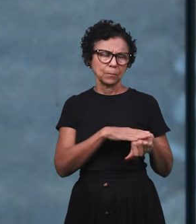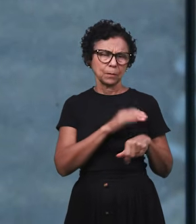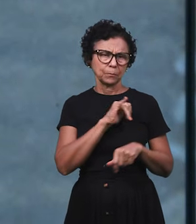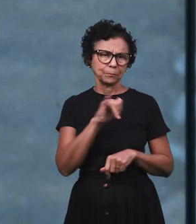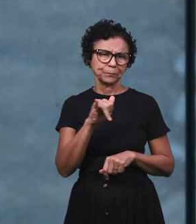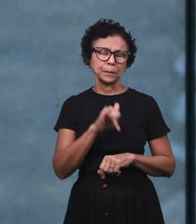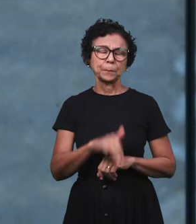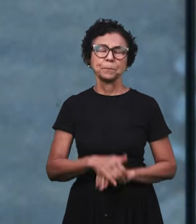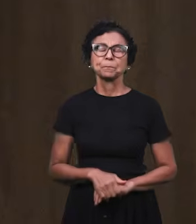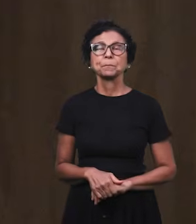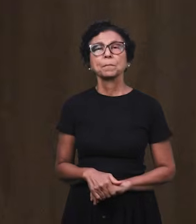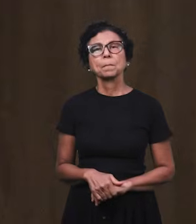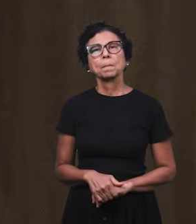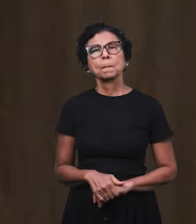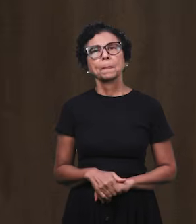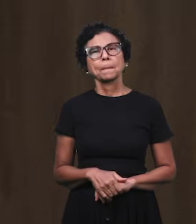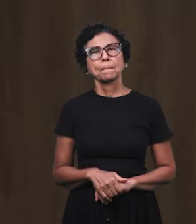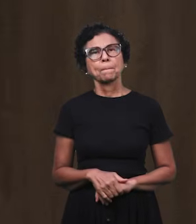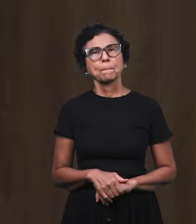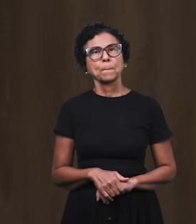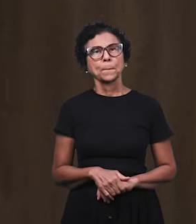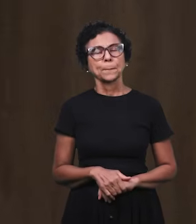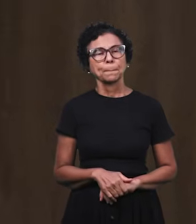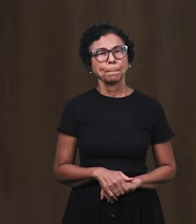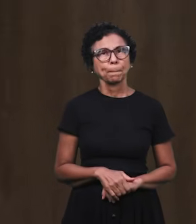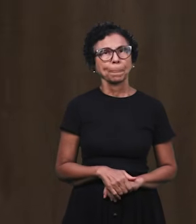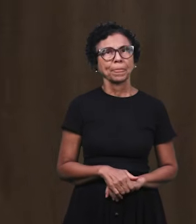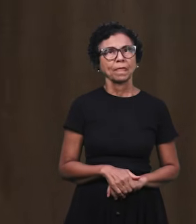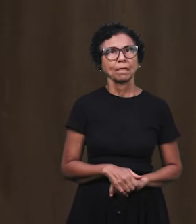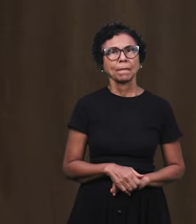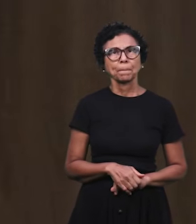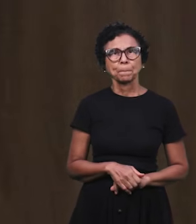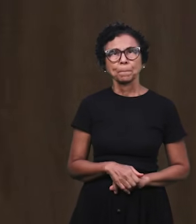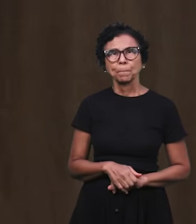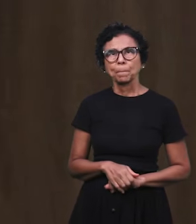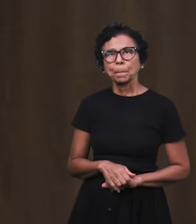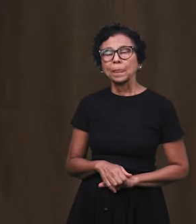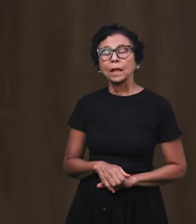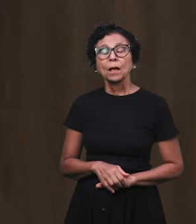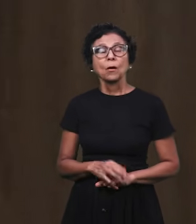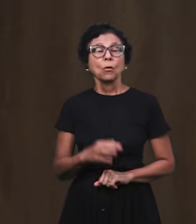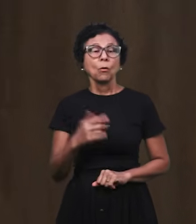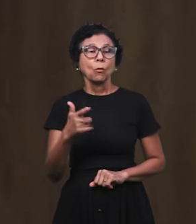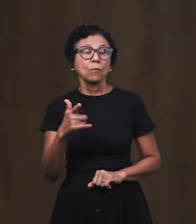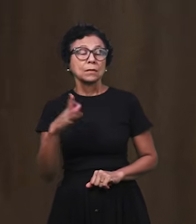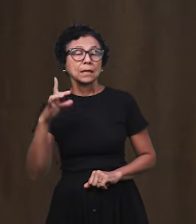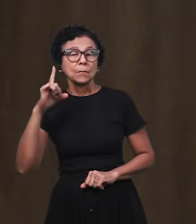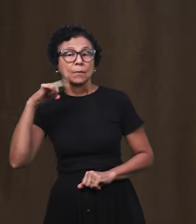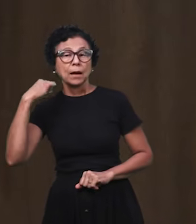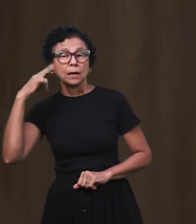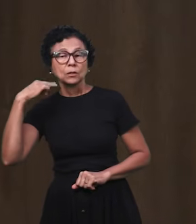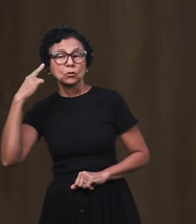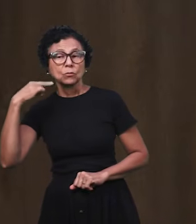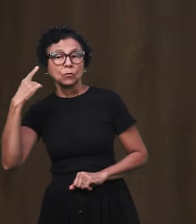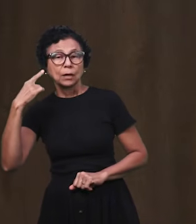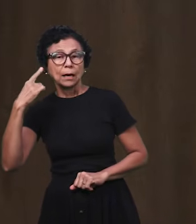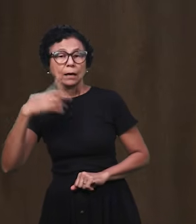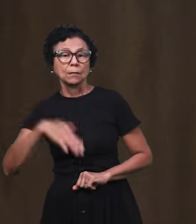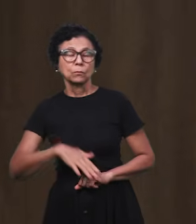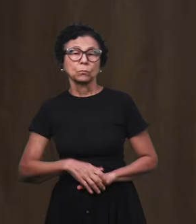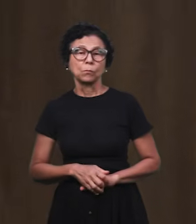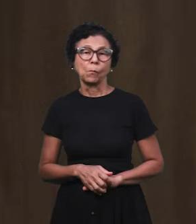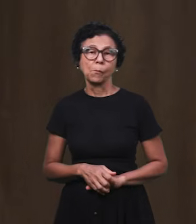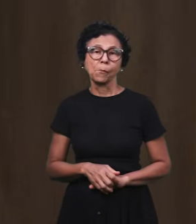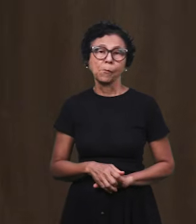duas situações? Vamos lá. Quando você faz a faculdade de Direito, você sai como bacharel, né? A gente, na nossa profissão,